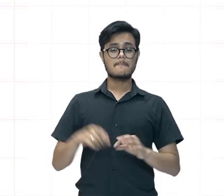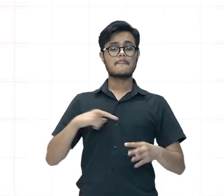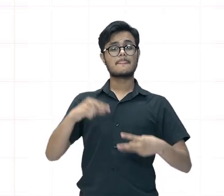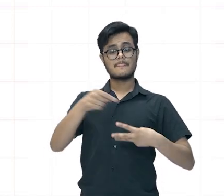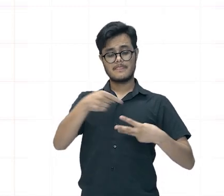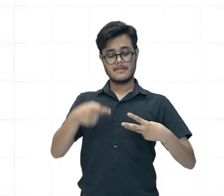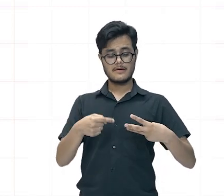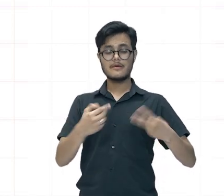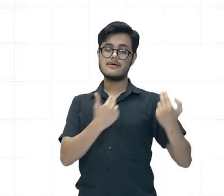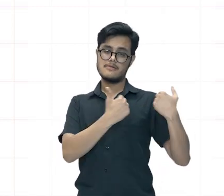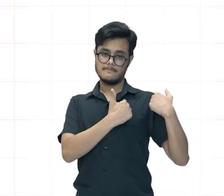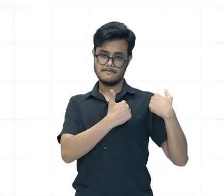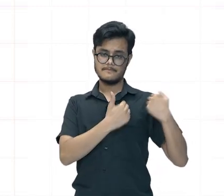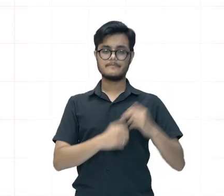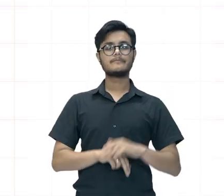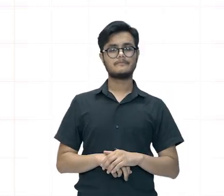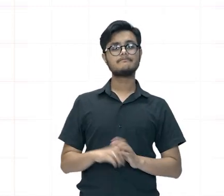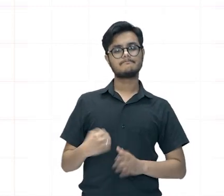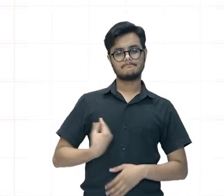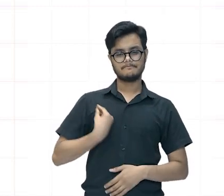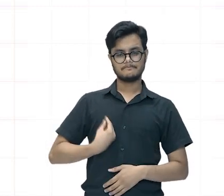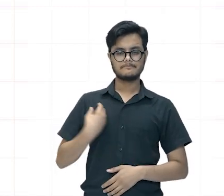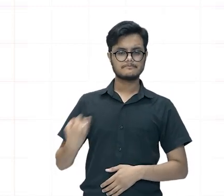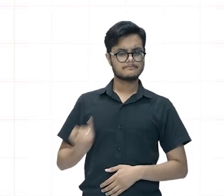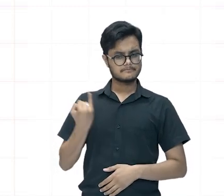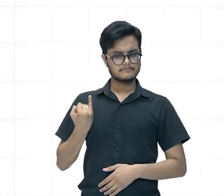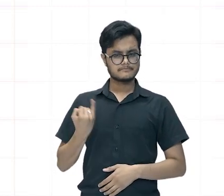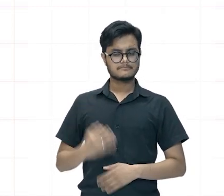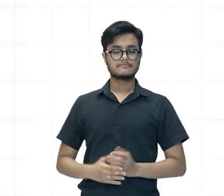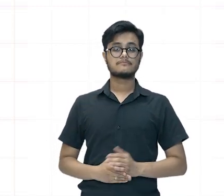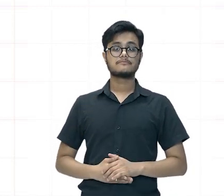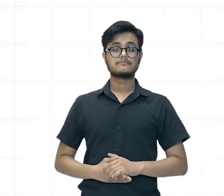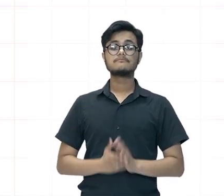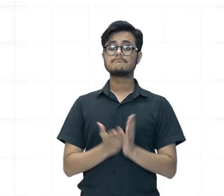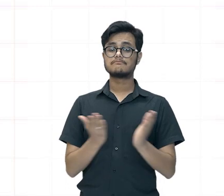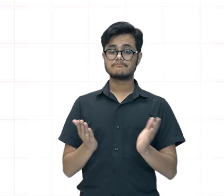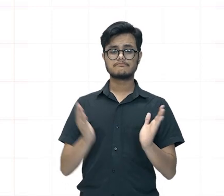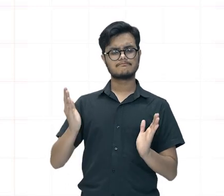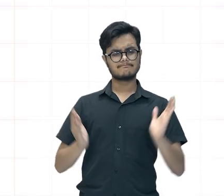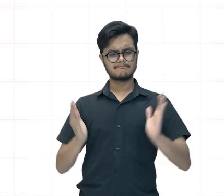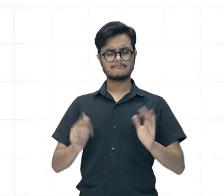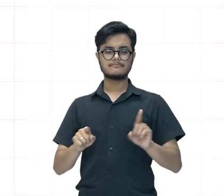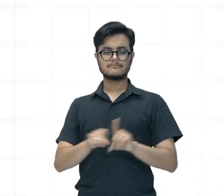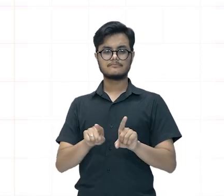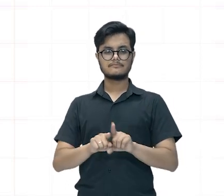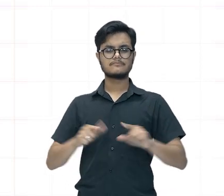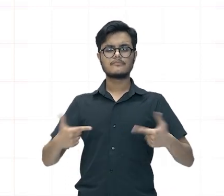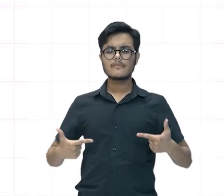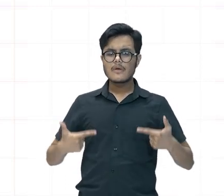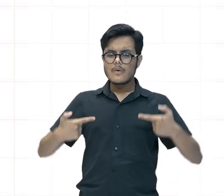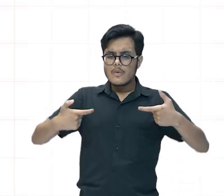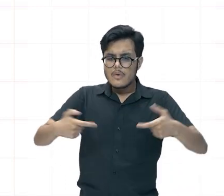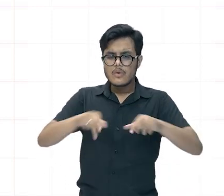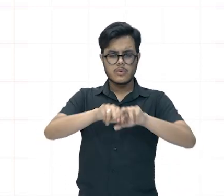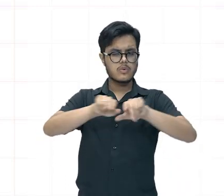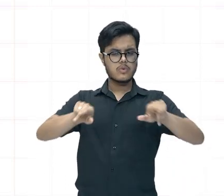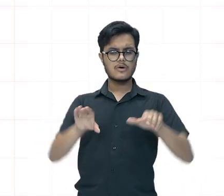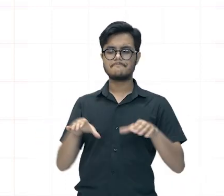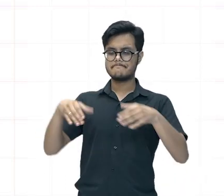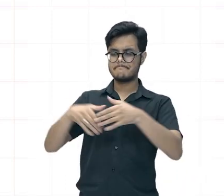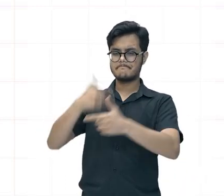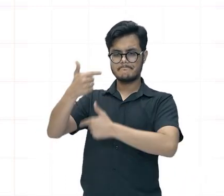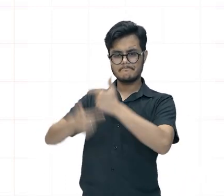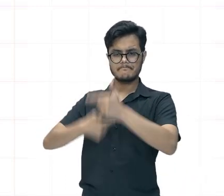função necessária para a sociedade. Esse modelo, na prática, submetia os guerreiros e os camponeses